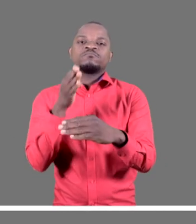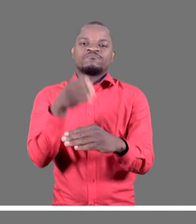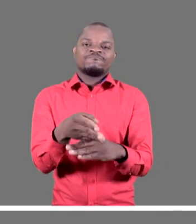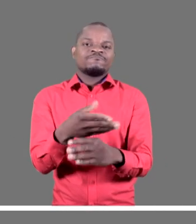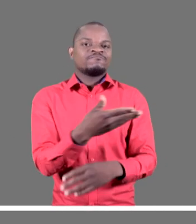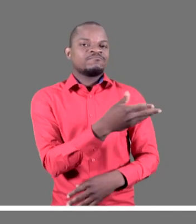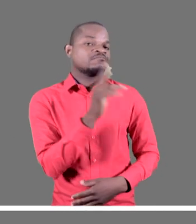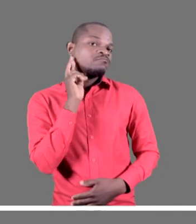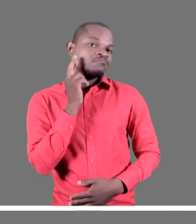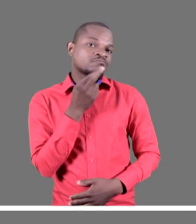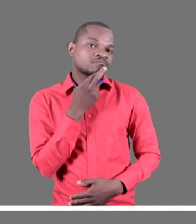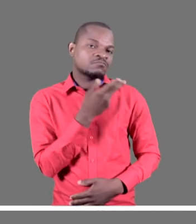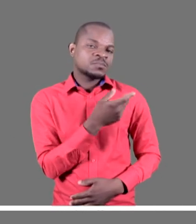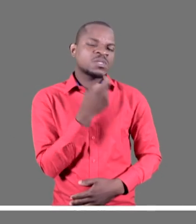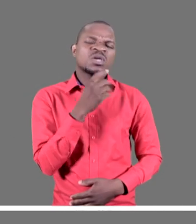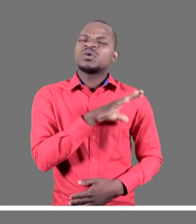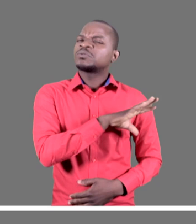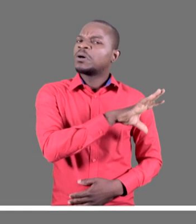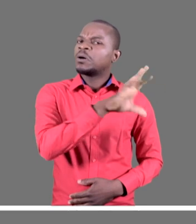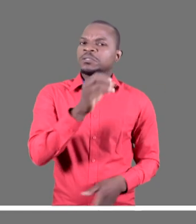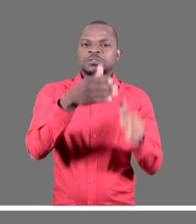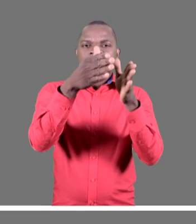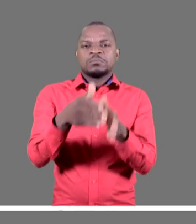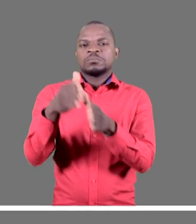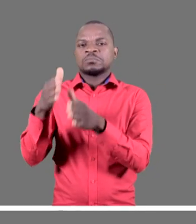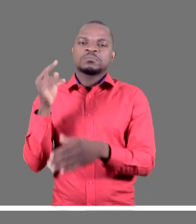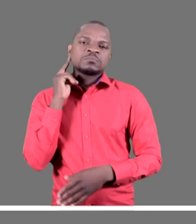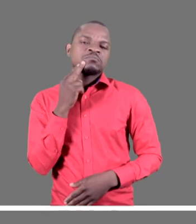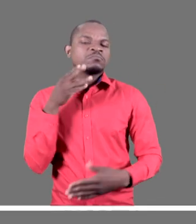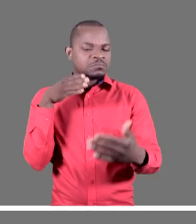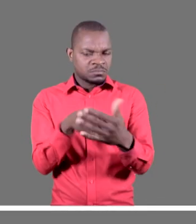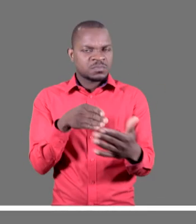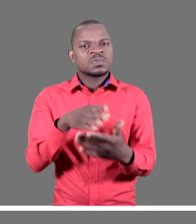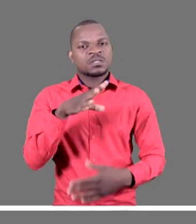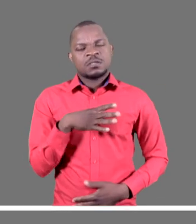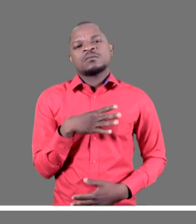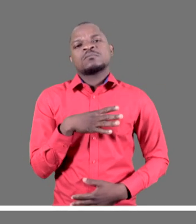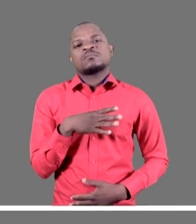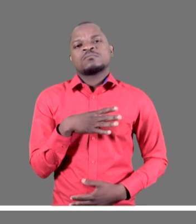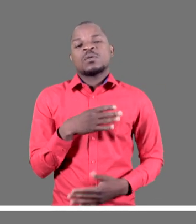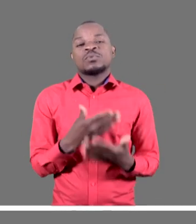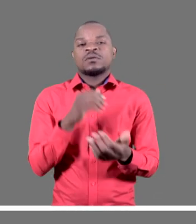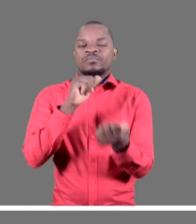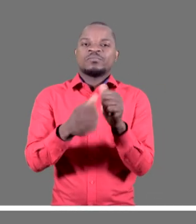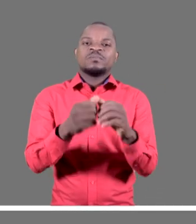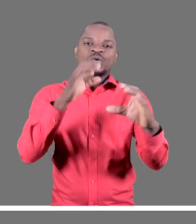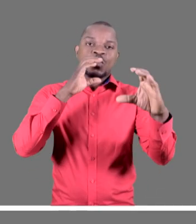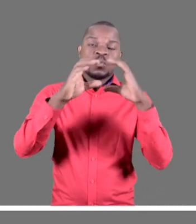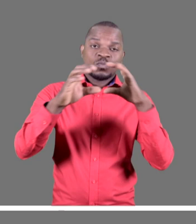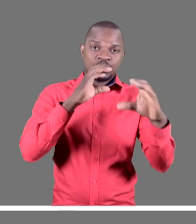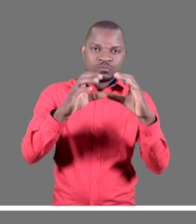Todo surdo tem dificuldade na busca de serviços básicos, seja qual for, porque devido à comunicação,